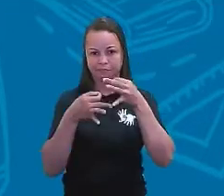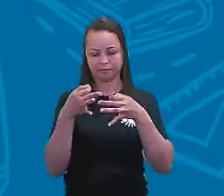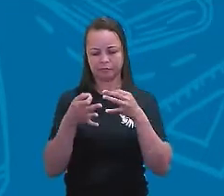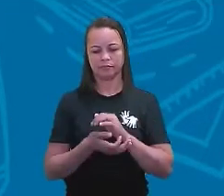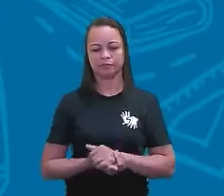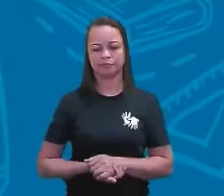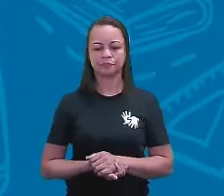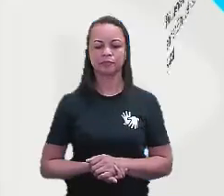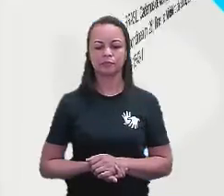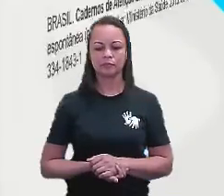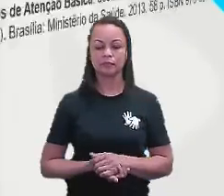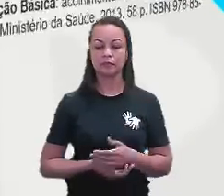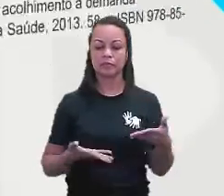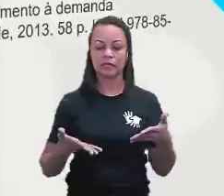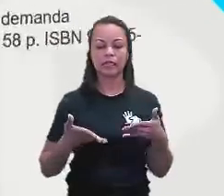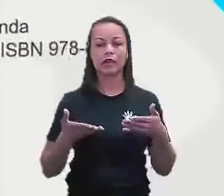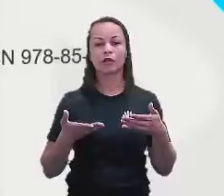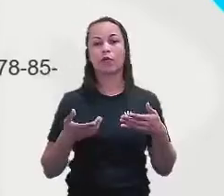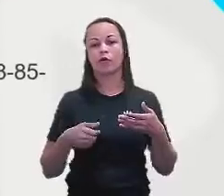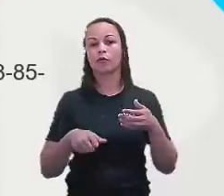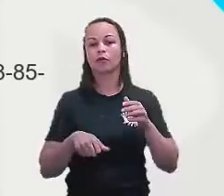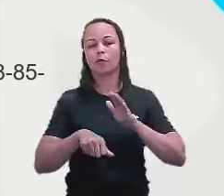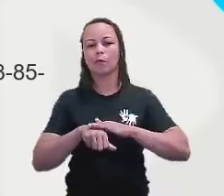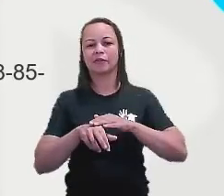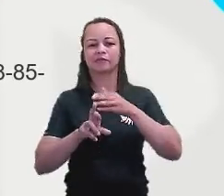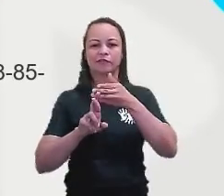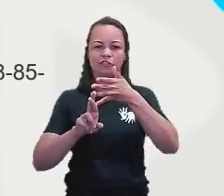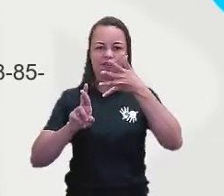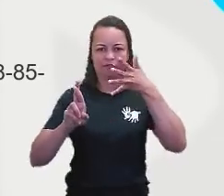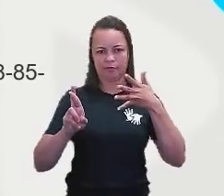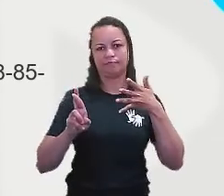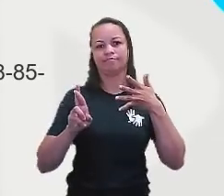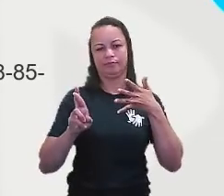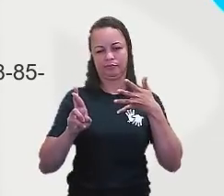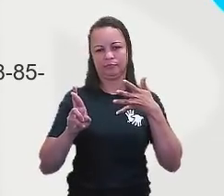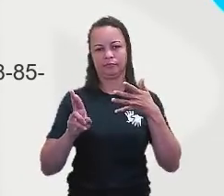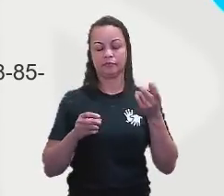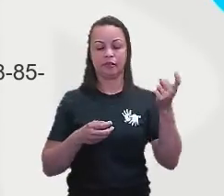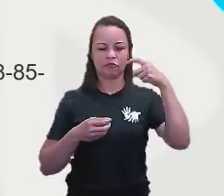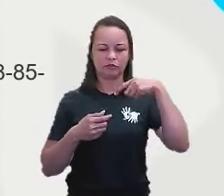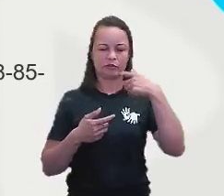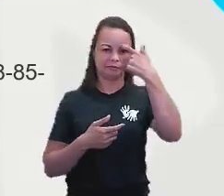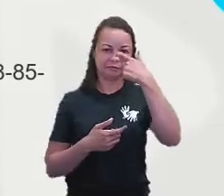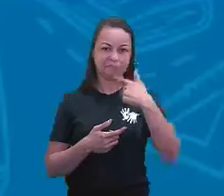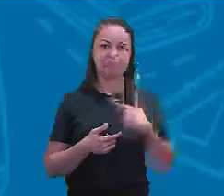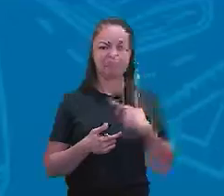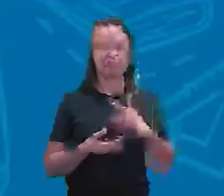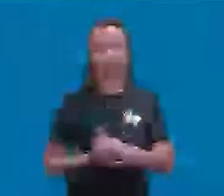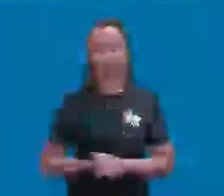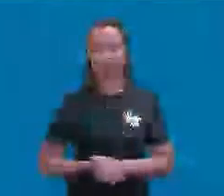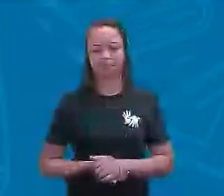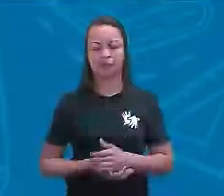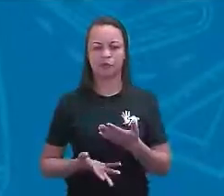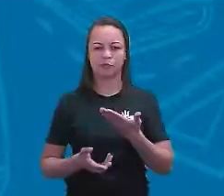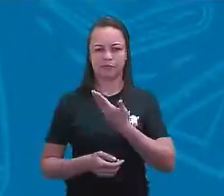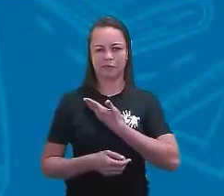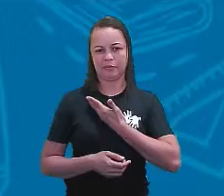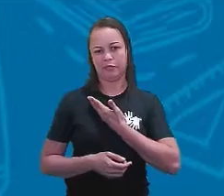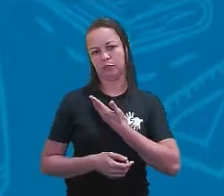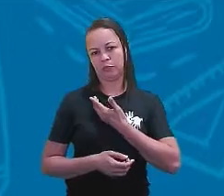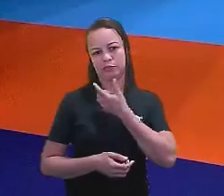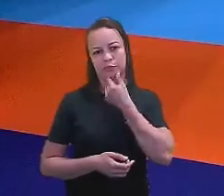tudo isso, vamos para nossas referências bibliográficas. Isso. Volta aqui comigo, por gentileza, meu estimado amigo